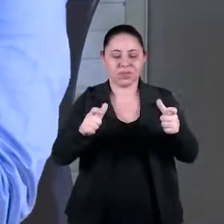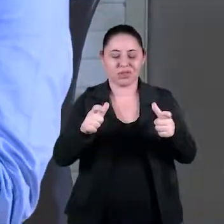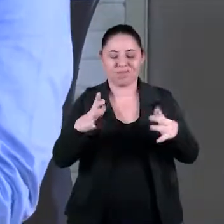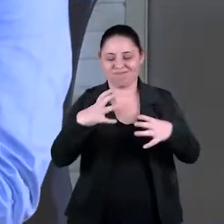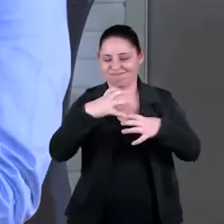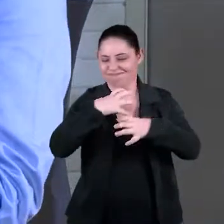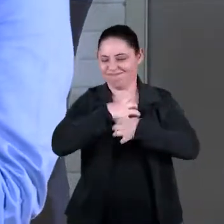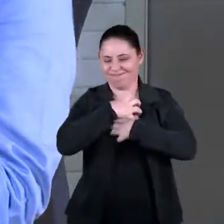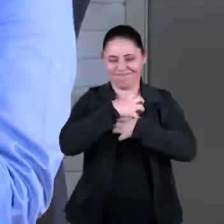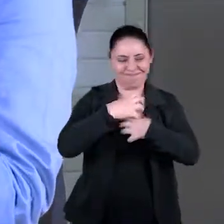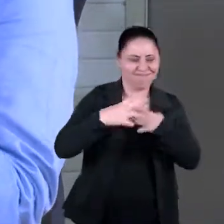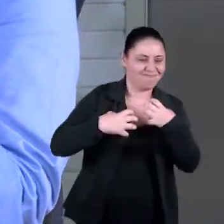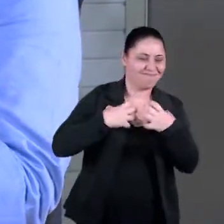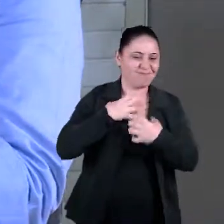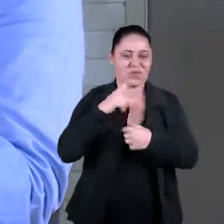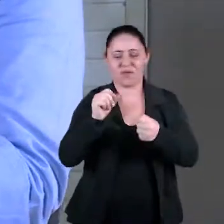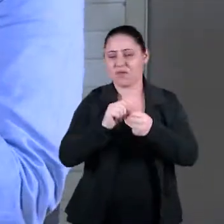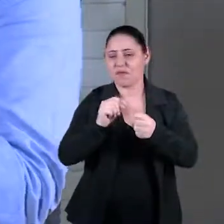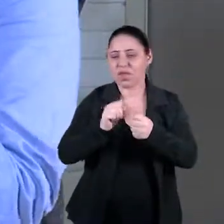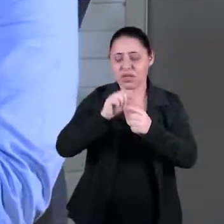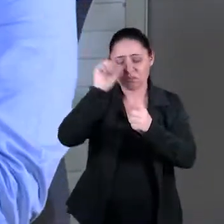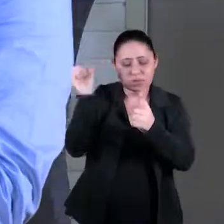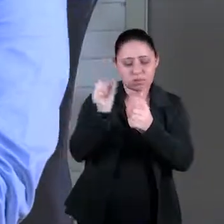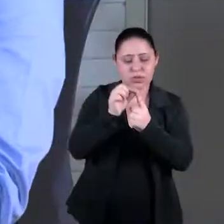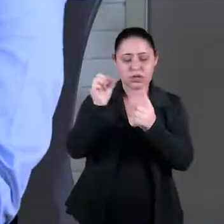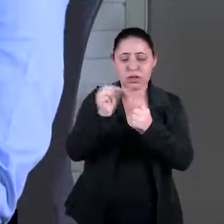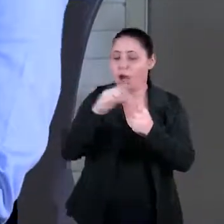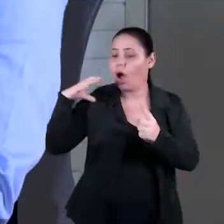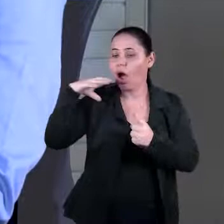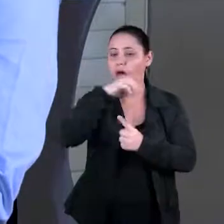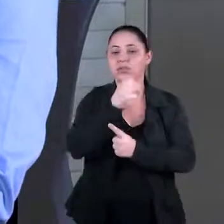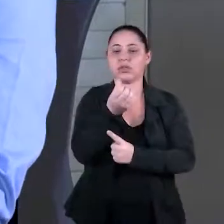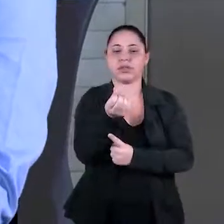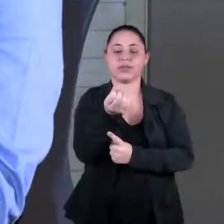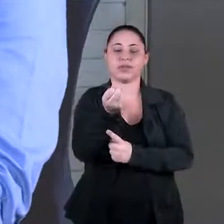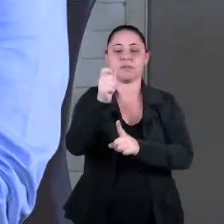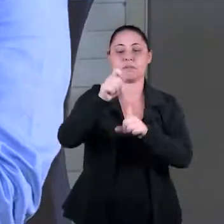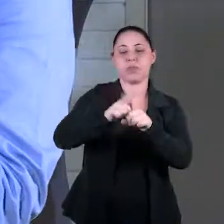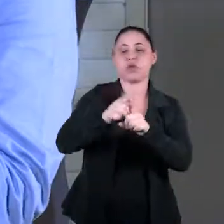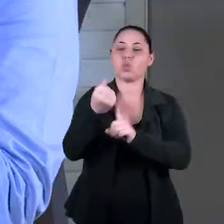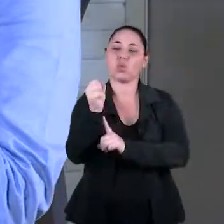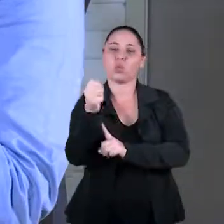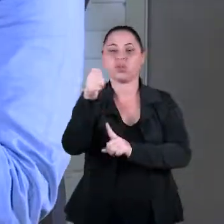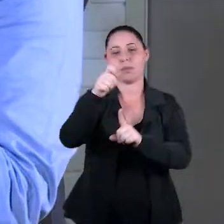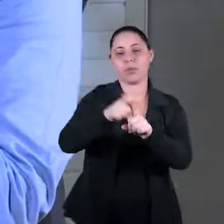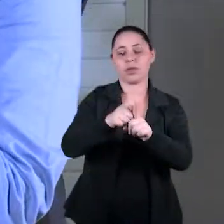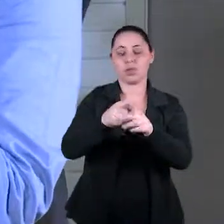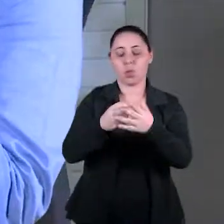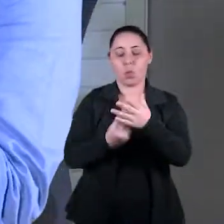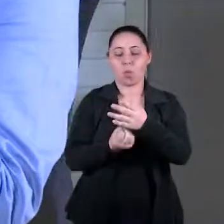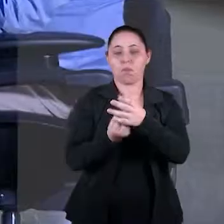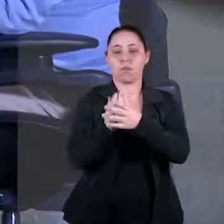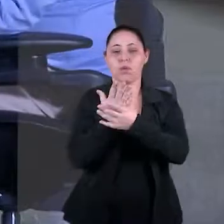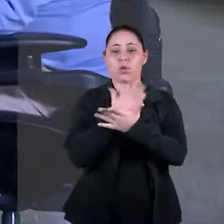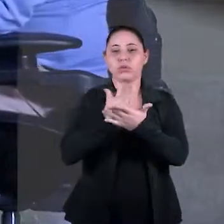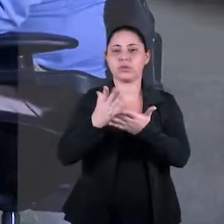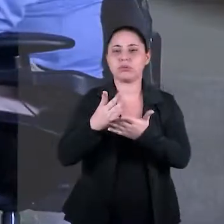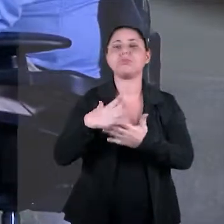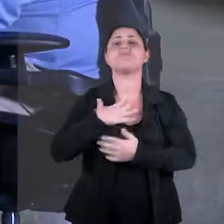incomoda, ele faz o transplante capilar e o resultado geralmente vem com 6 a 8 meses da cirurgia. Ele